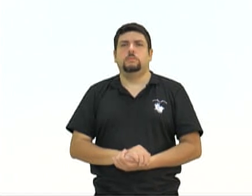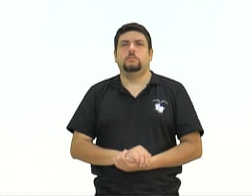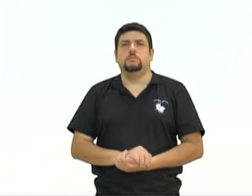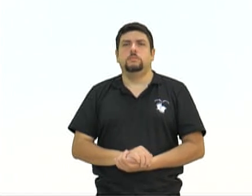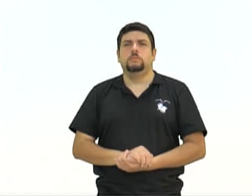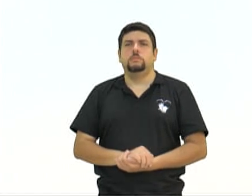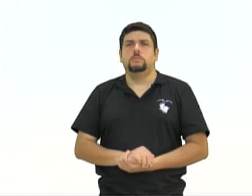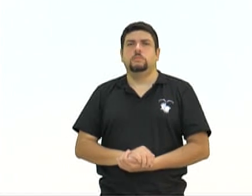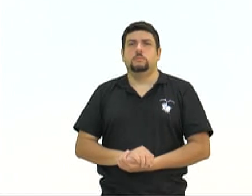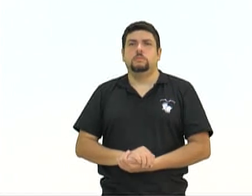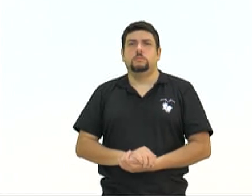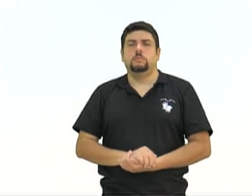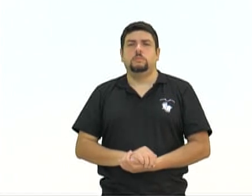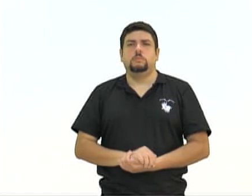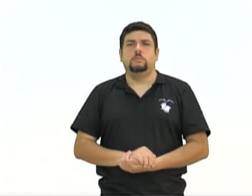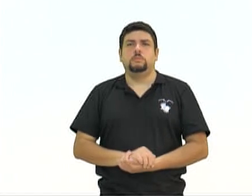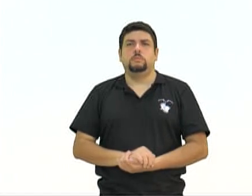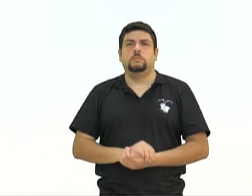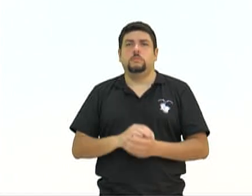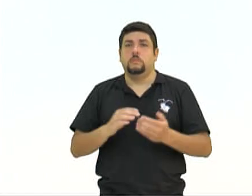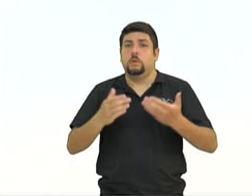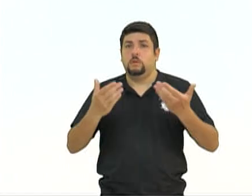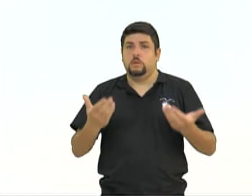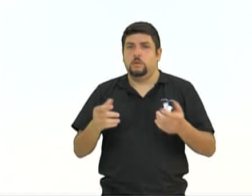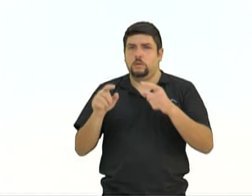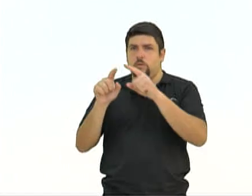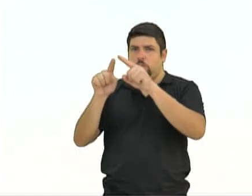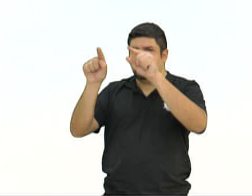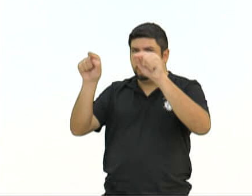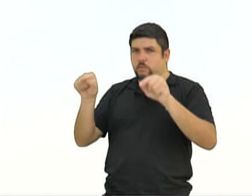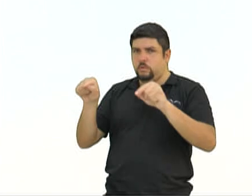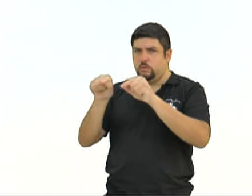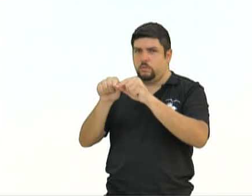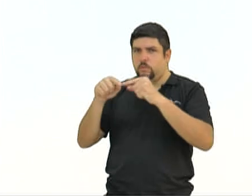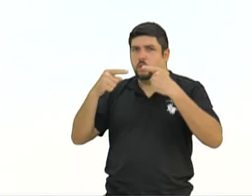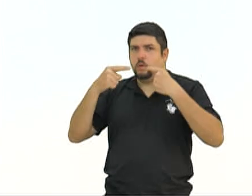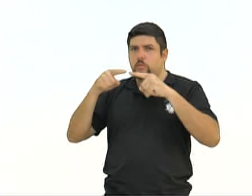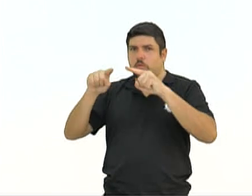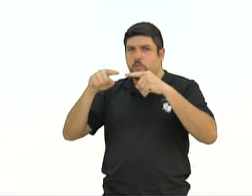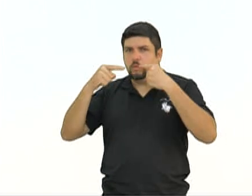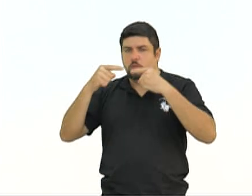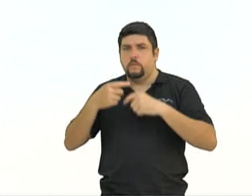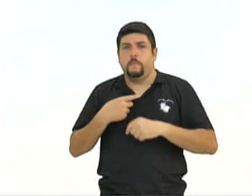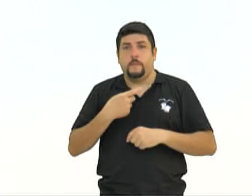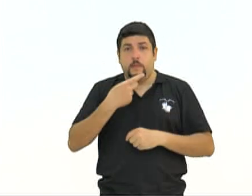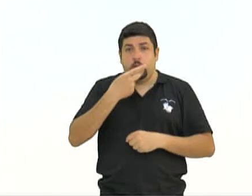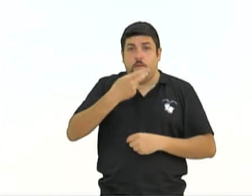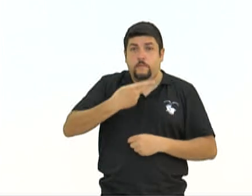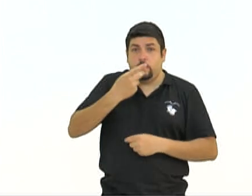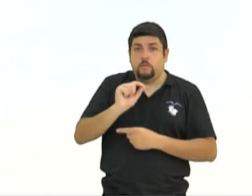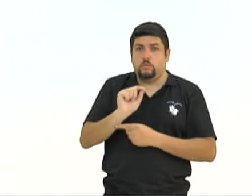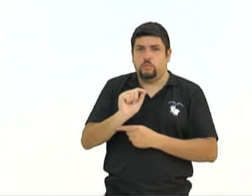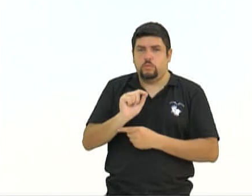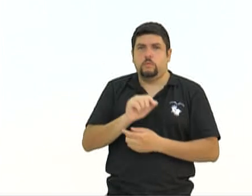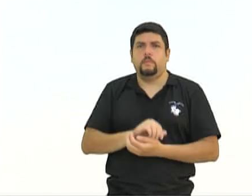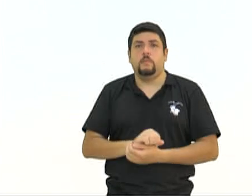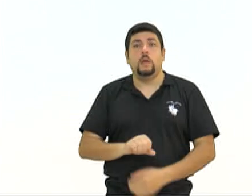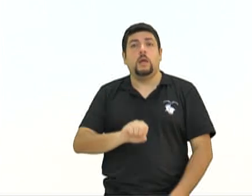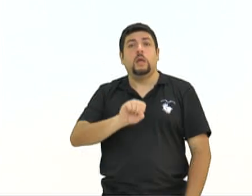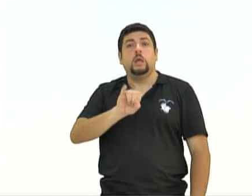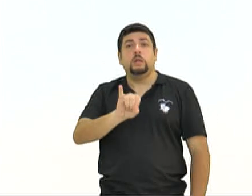because they stick up for me. Então, essa parte da música, ela fala que se ela fosse, nem que fosse um homem, mesmo por um